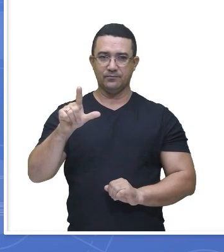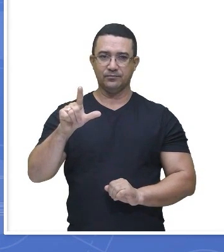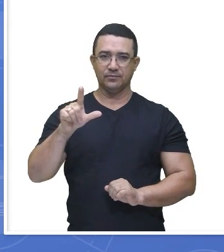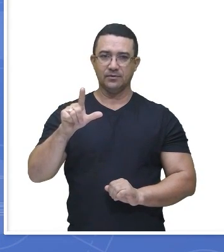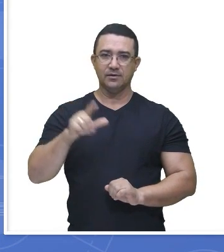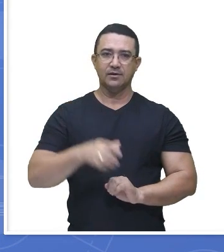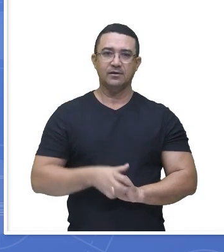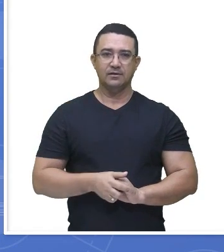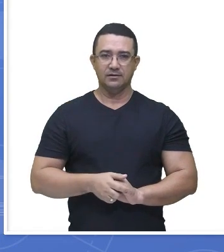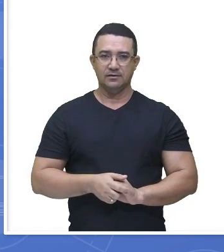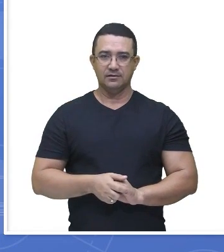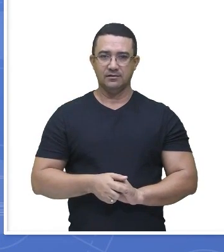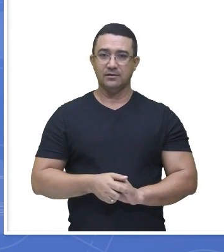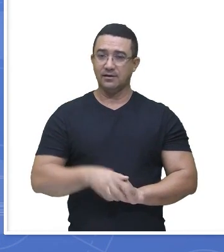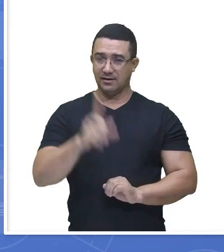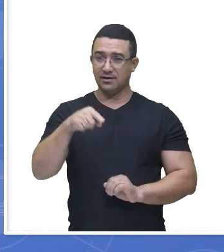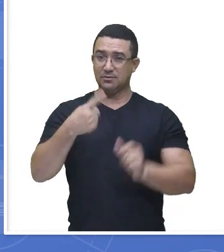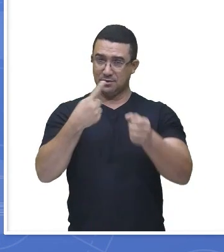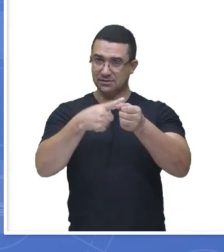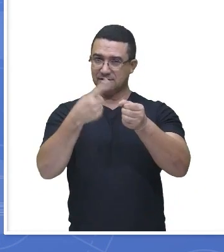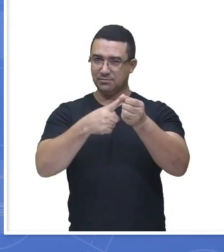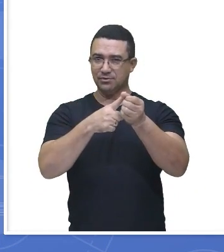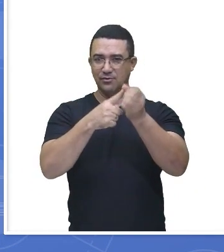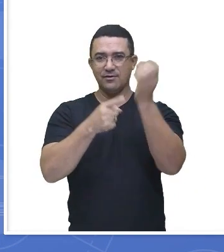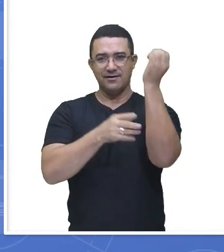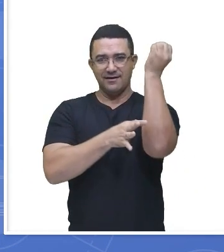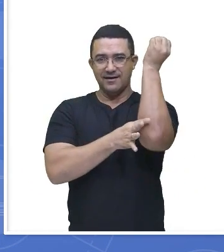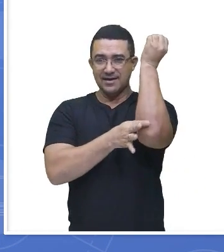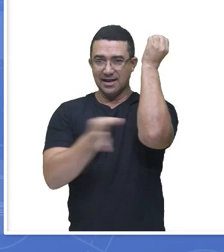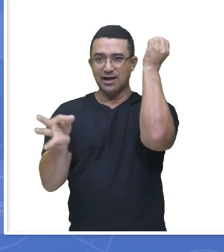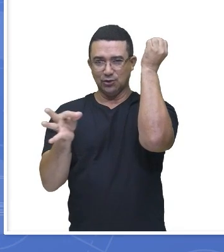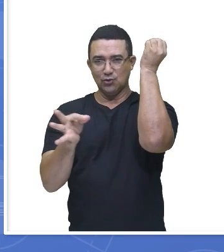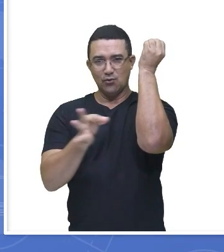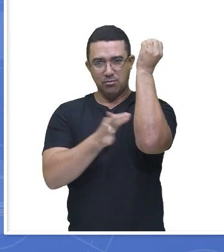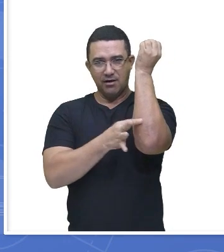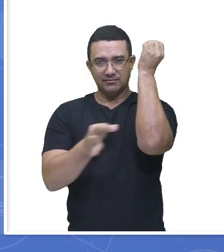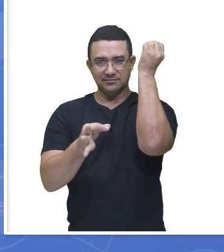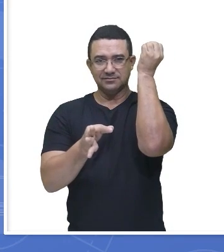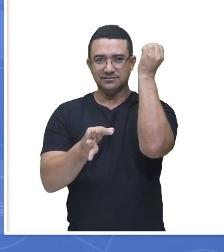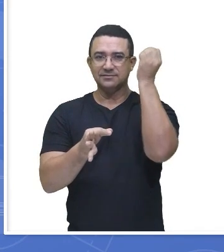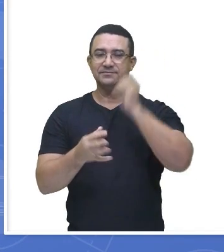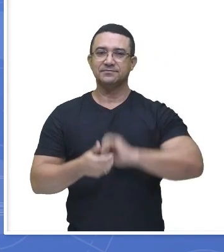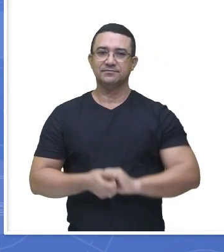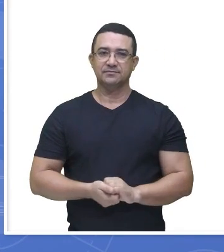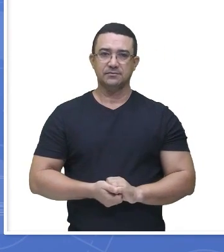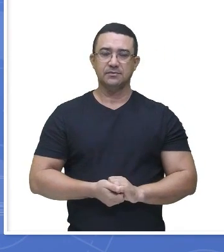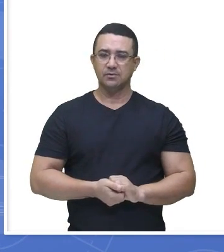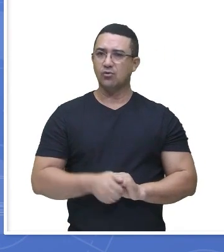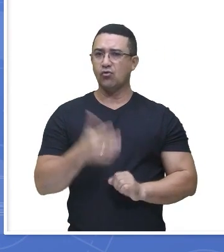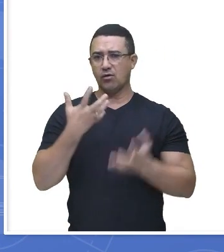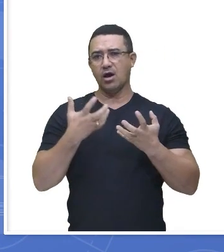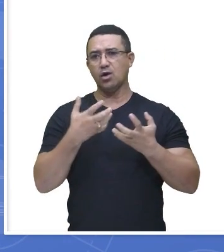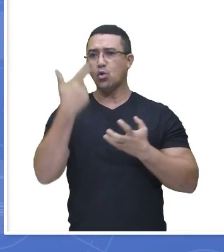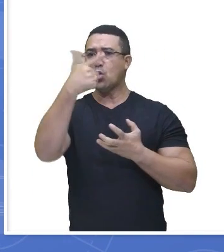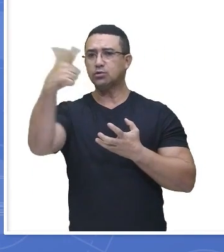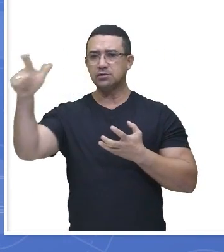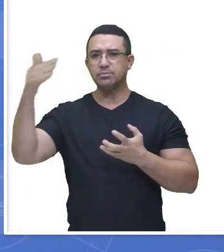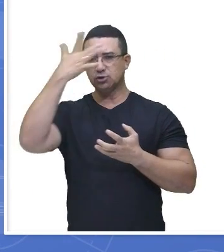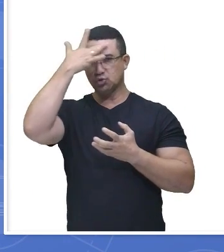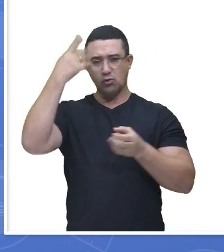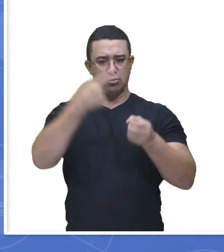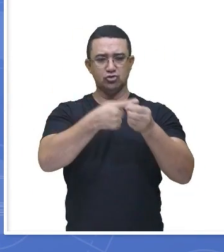respondeu aí lá de Iranduba, né? Que participação legal, pessoal de Iranduba. Gostaria de ouvir mais gente de outros